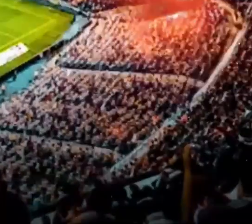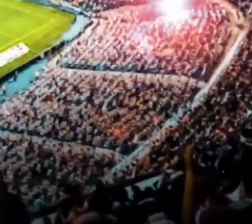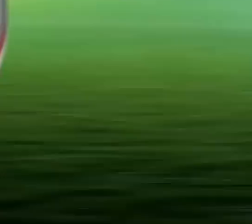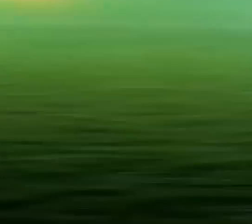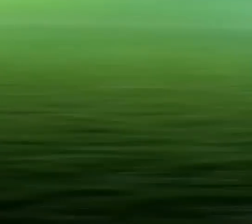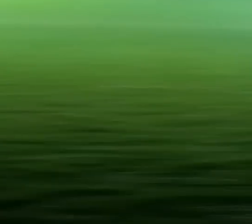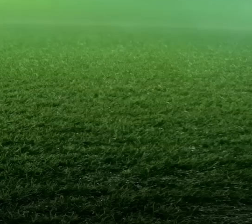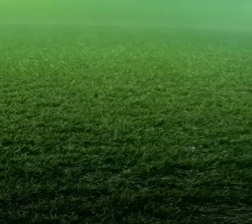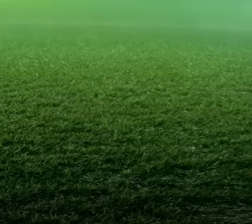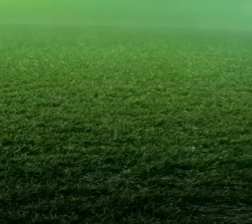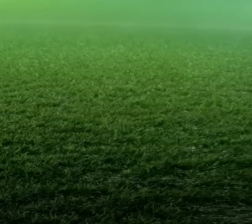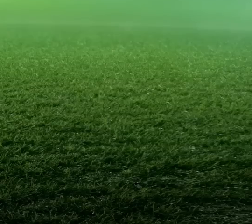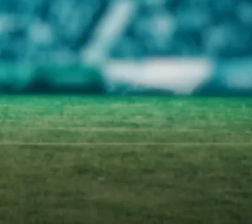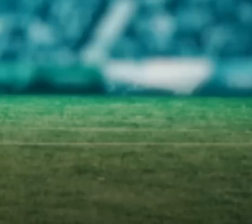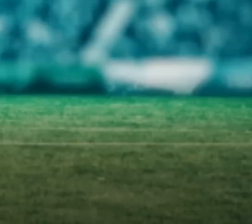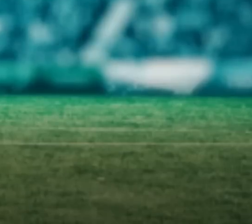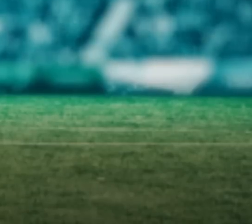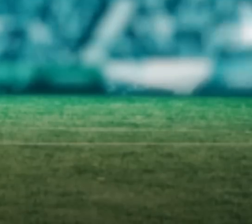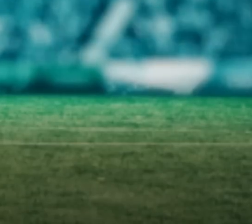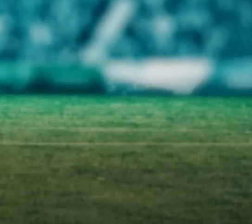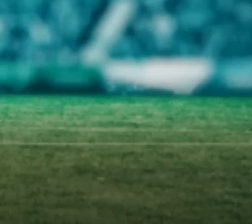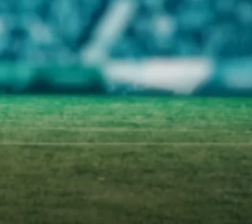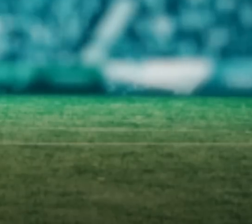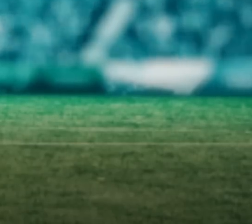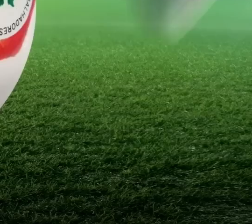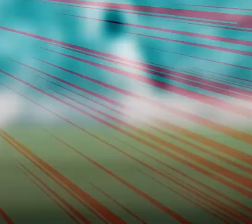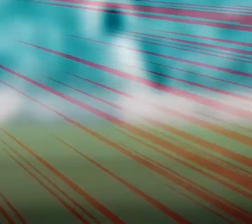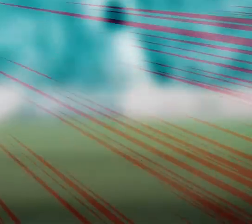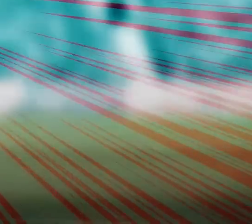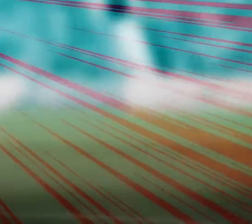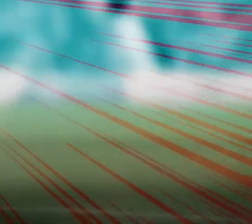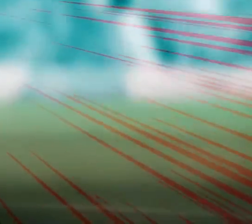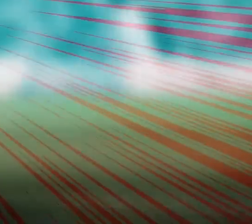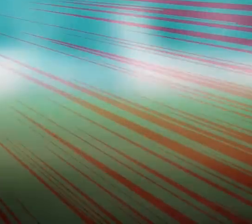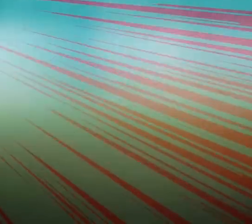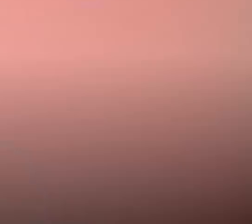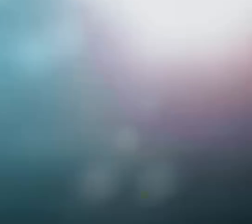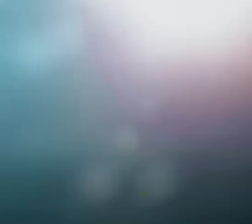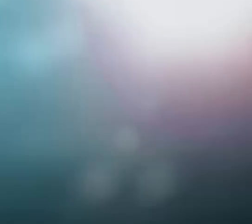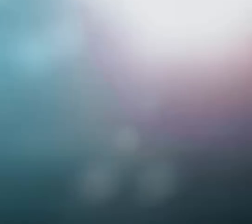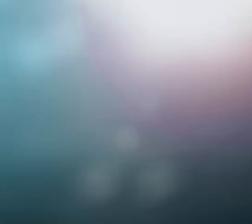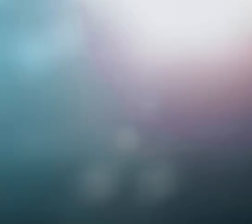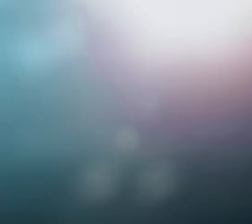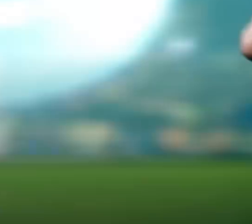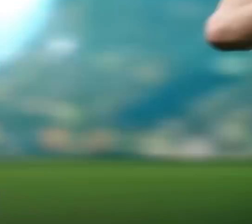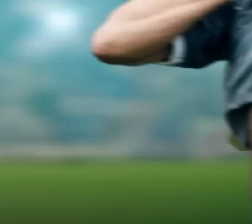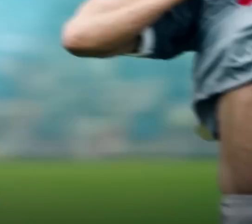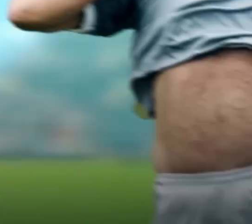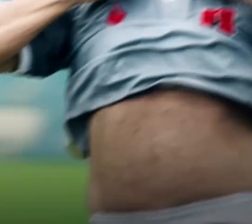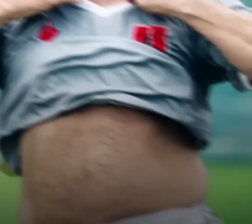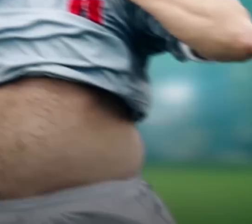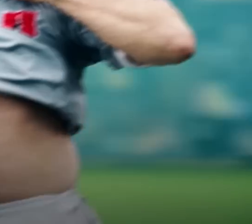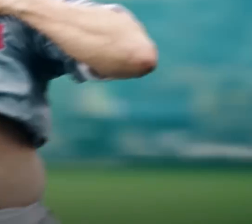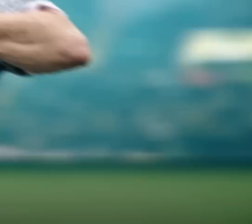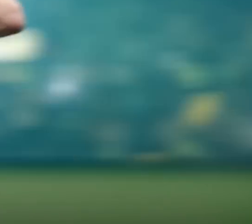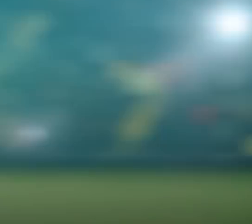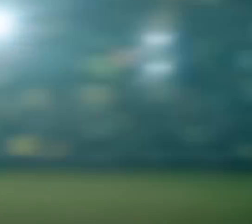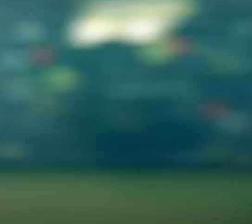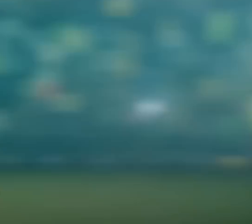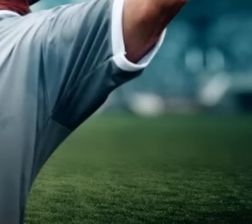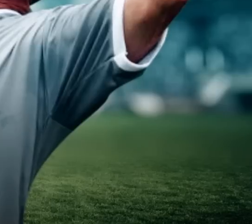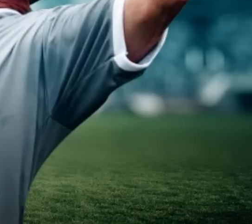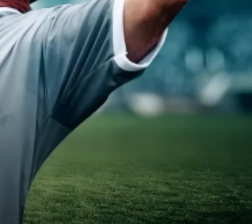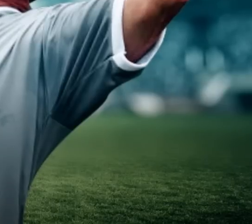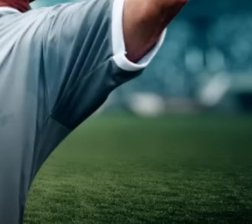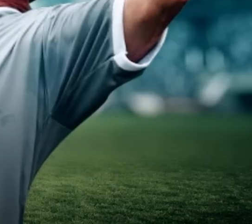Sabe o craque do time, que comanda o rolar da bola, que articula a jogada e garante o esperado gol? Aquele que inflama a torcida e tem a